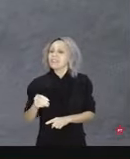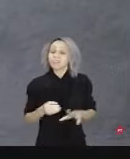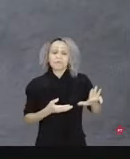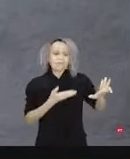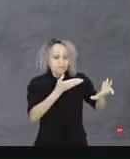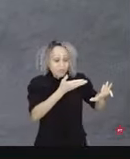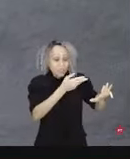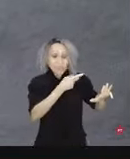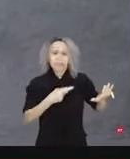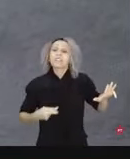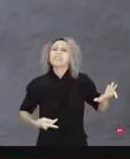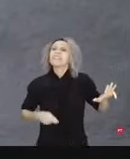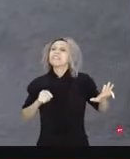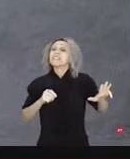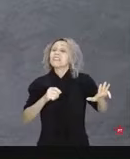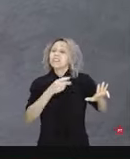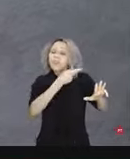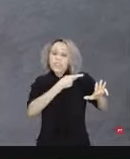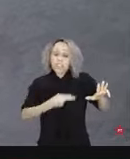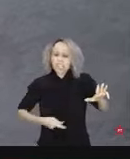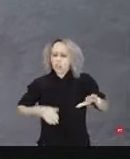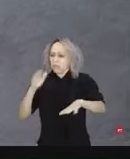de